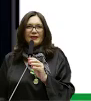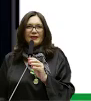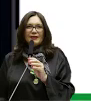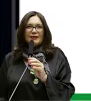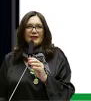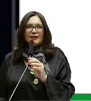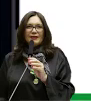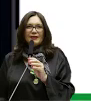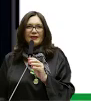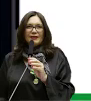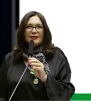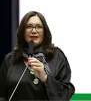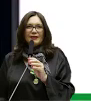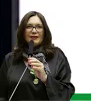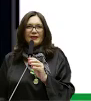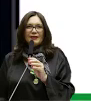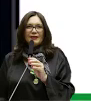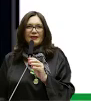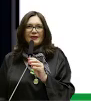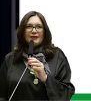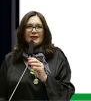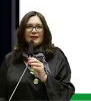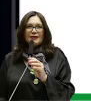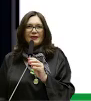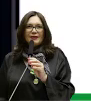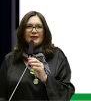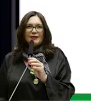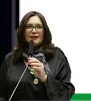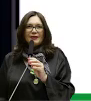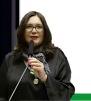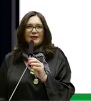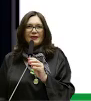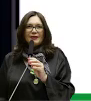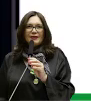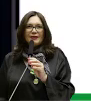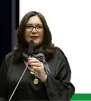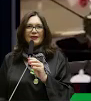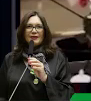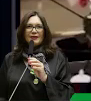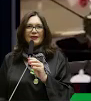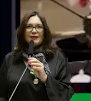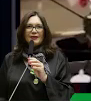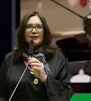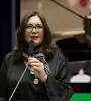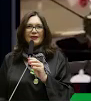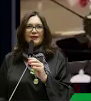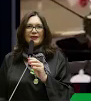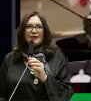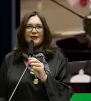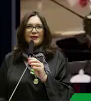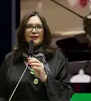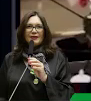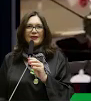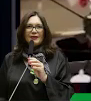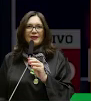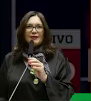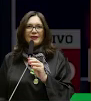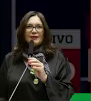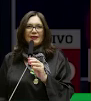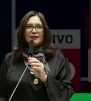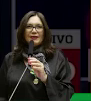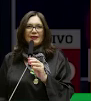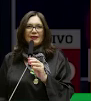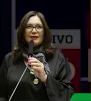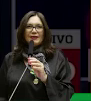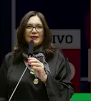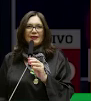chinês nem do comportamento do governo chinês e nem tenho elementos para fazer esse tipo de comentário da minha parte